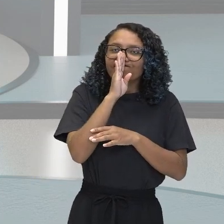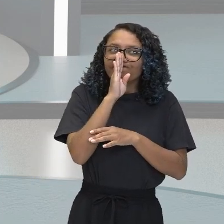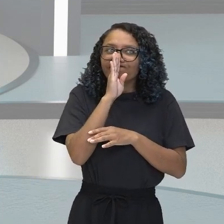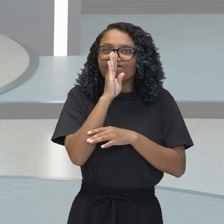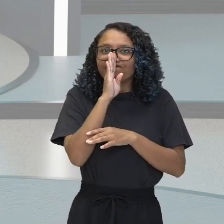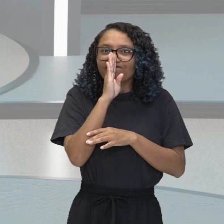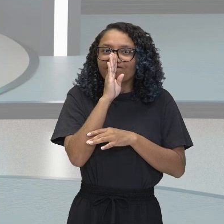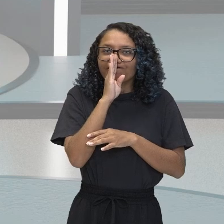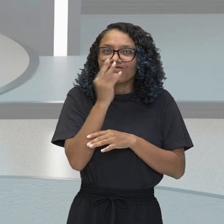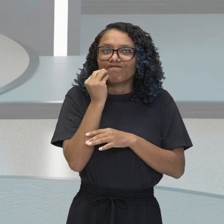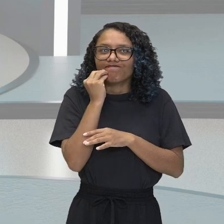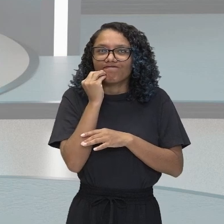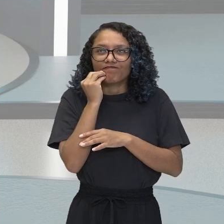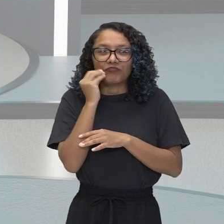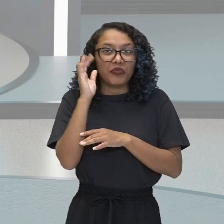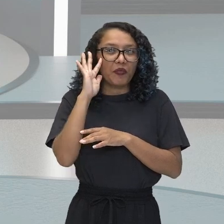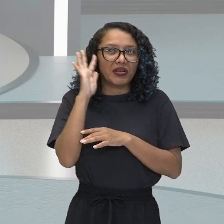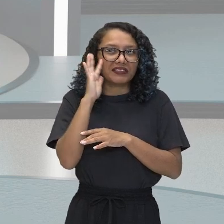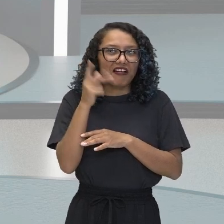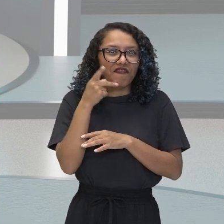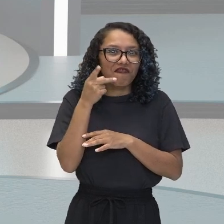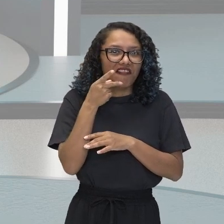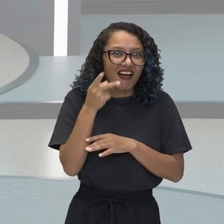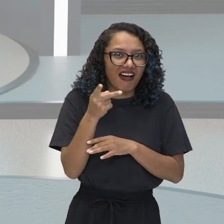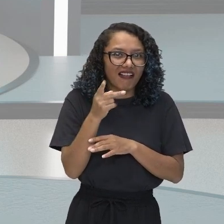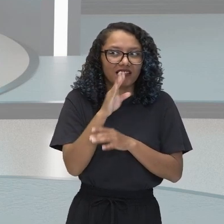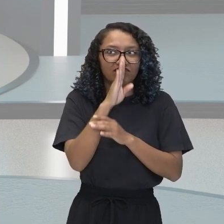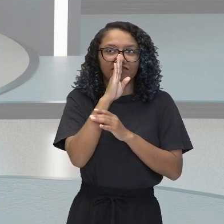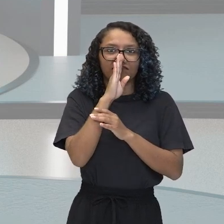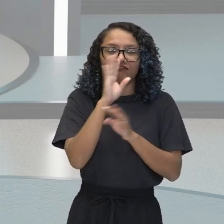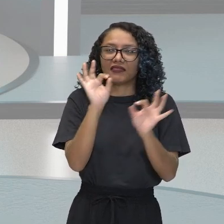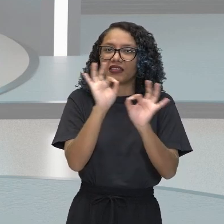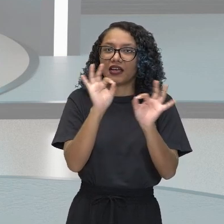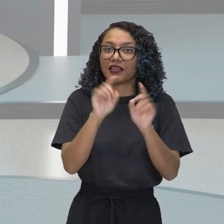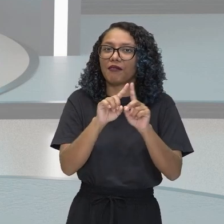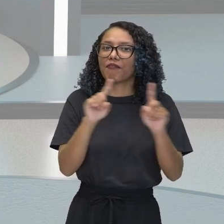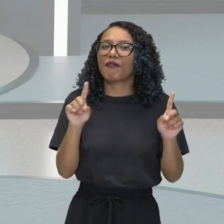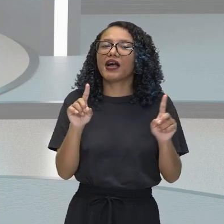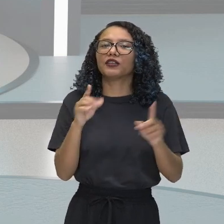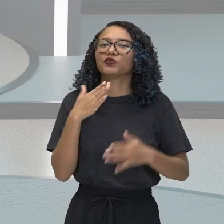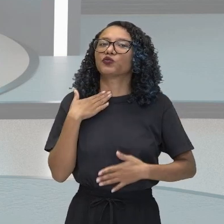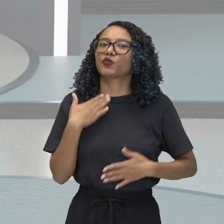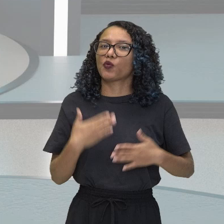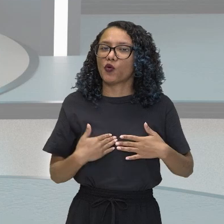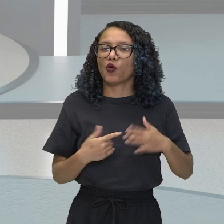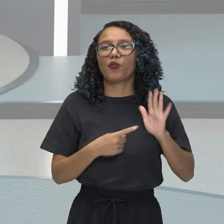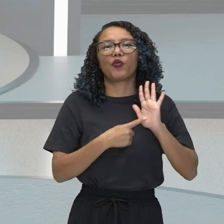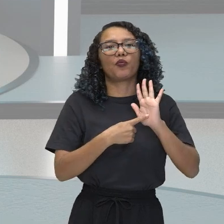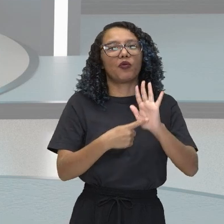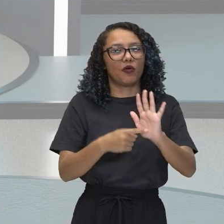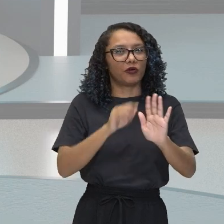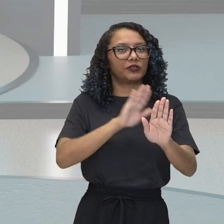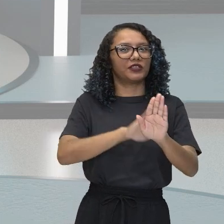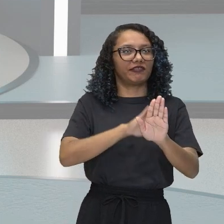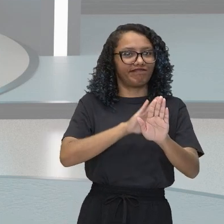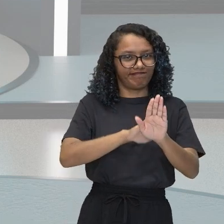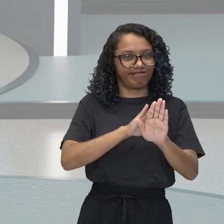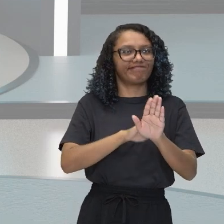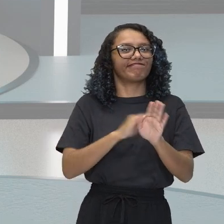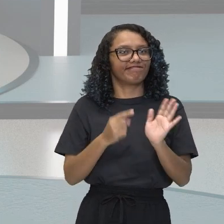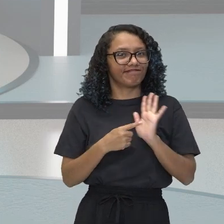você está pensando, falando, mesmo assim o seu corpo vai entregar de alguma